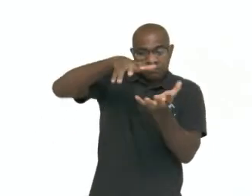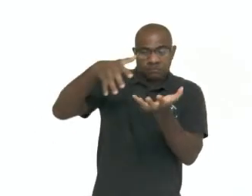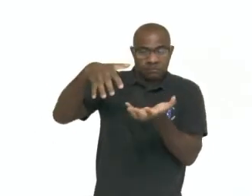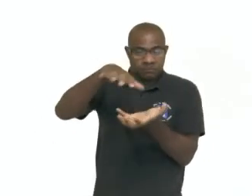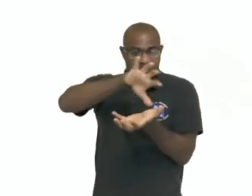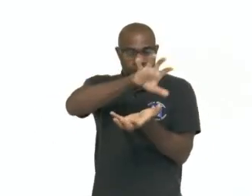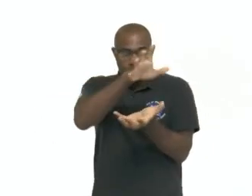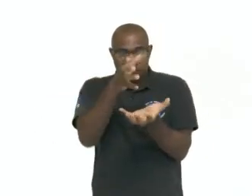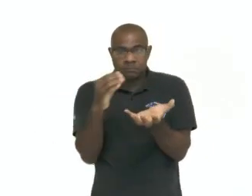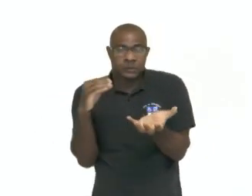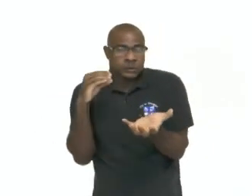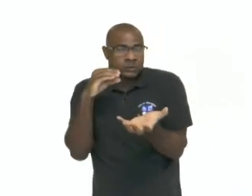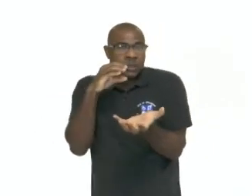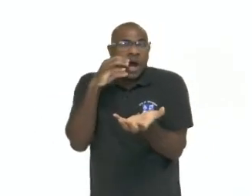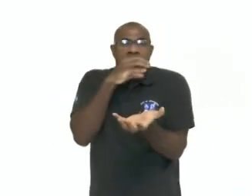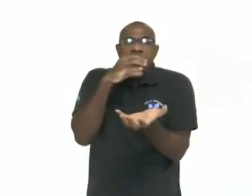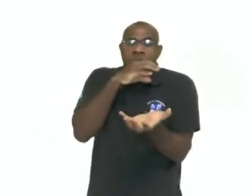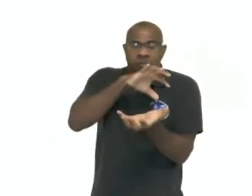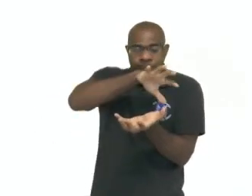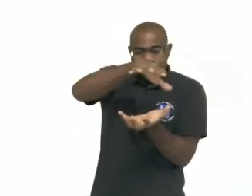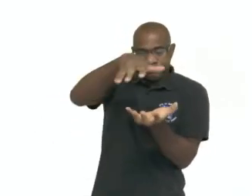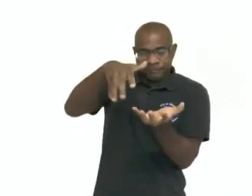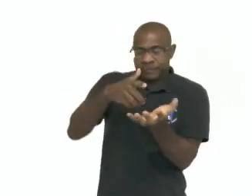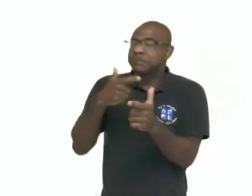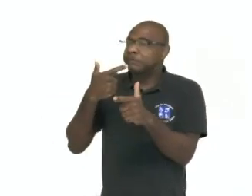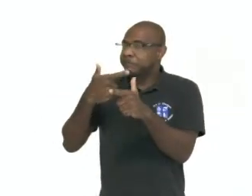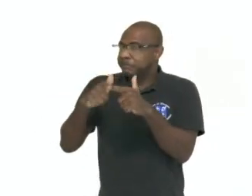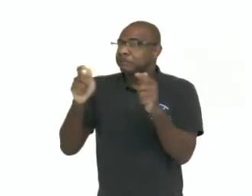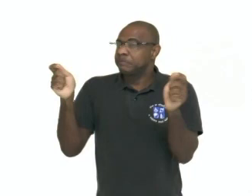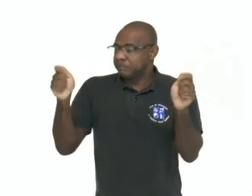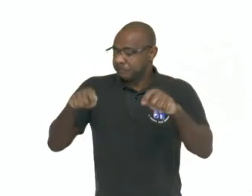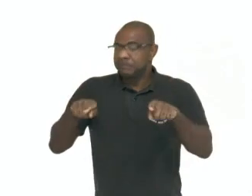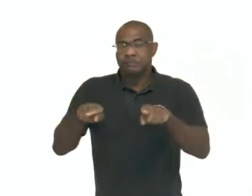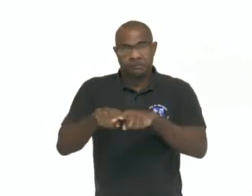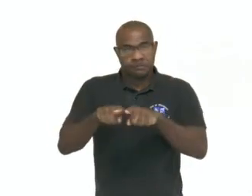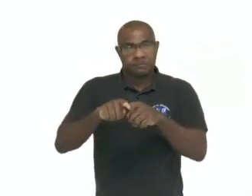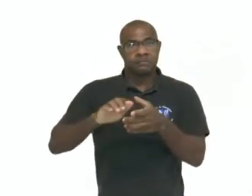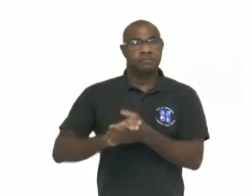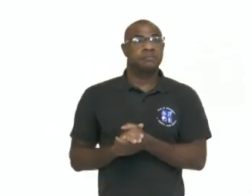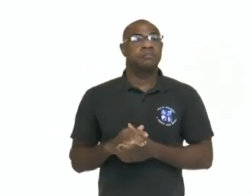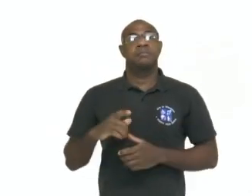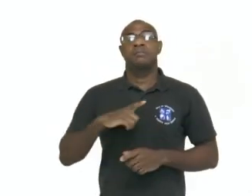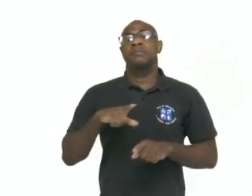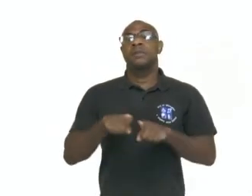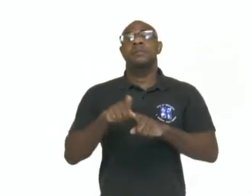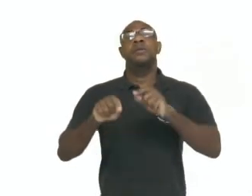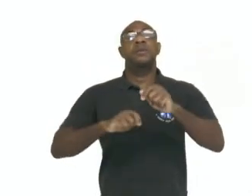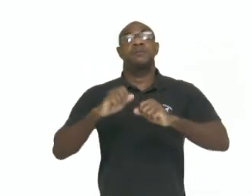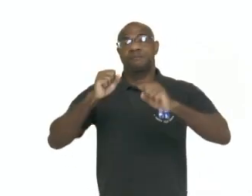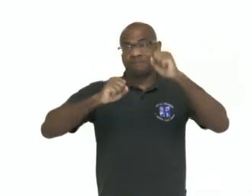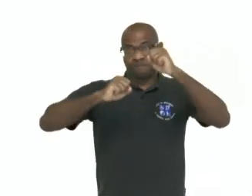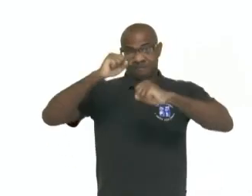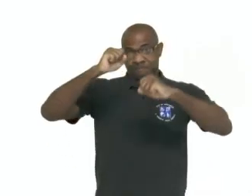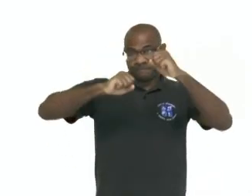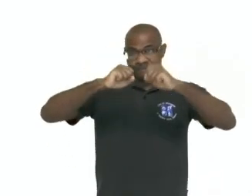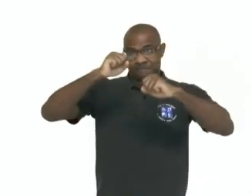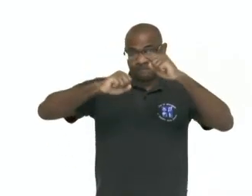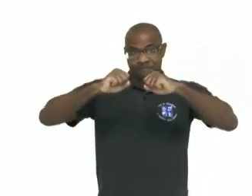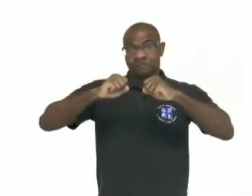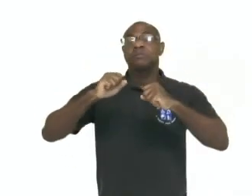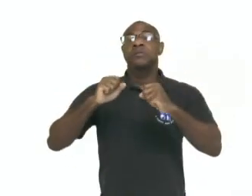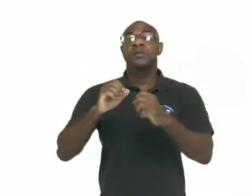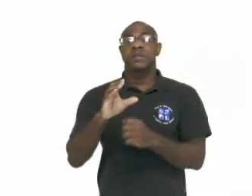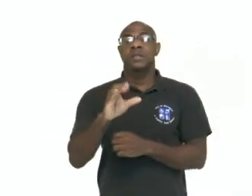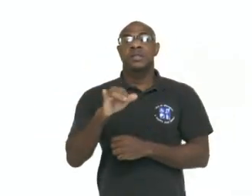estudo. No processo de fabricação do cimento, também pode ser liberado os óxidos de enxofre, óxido de